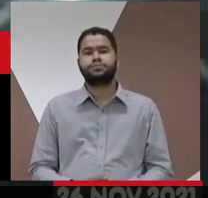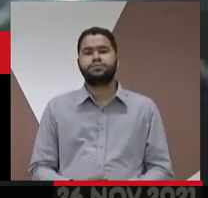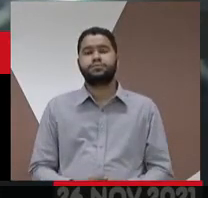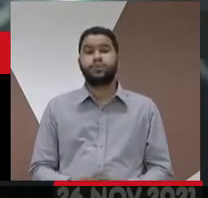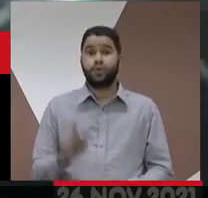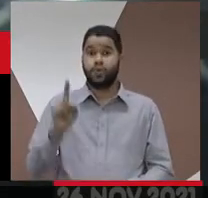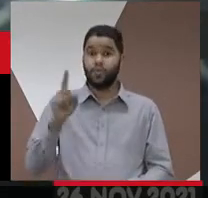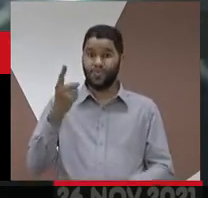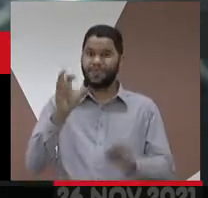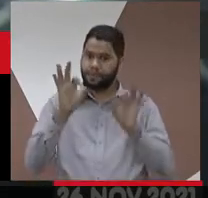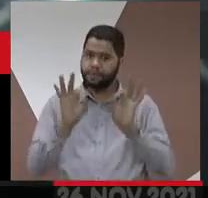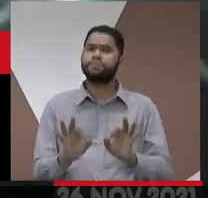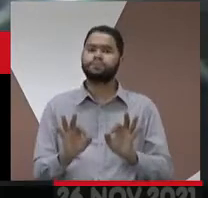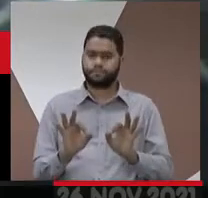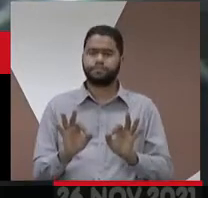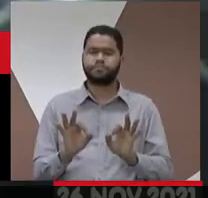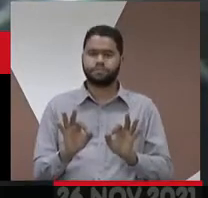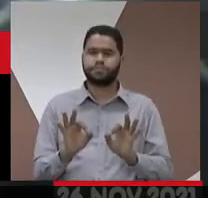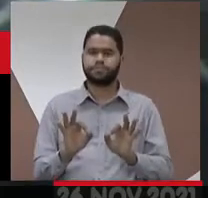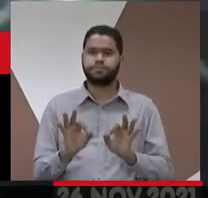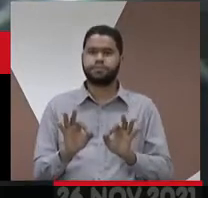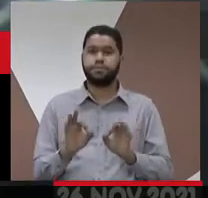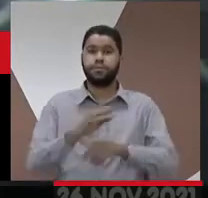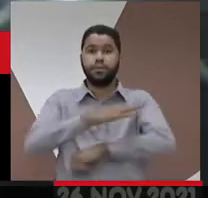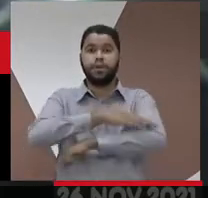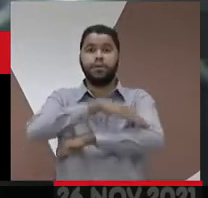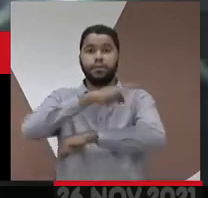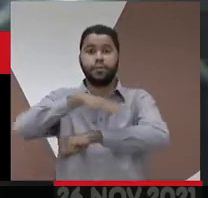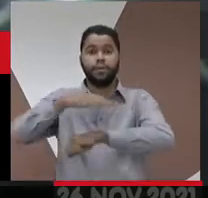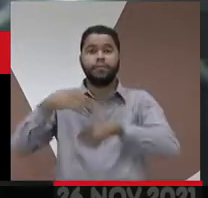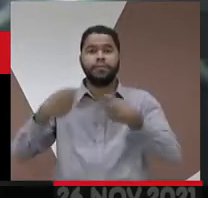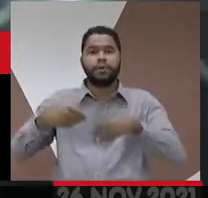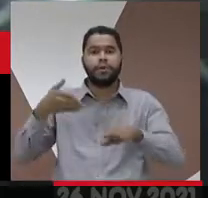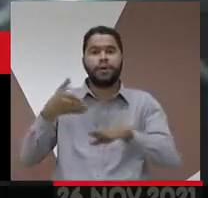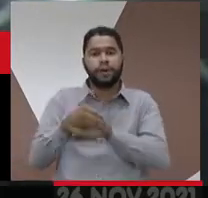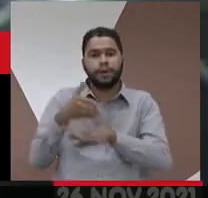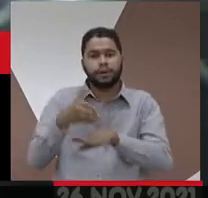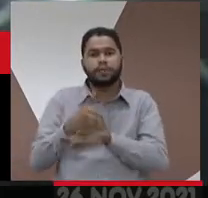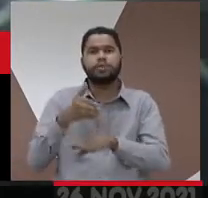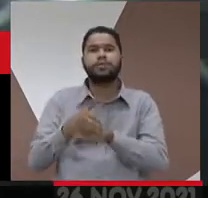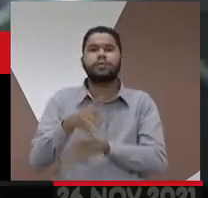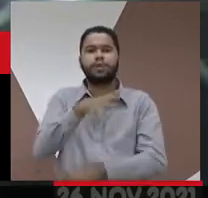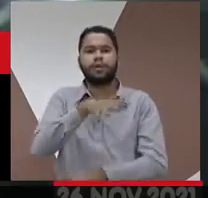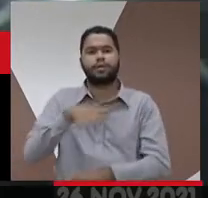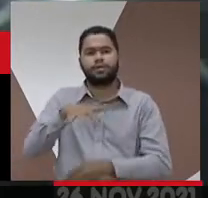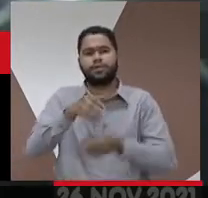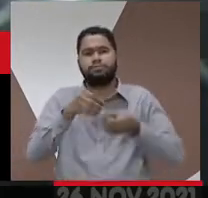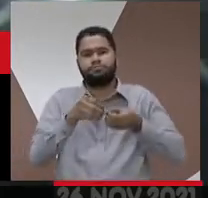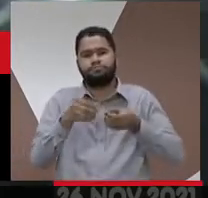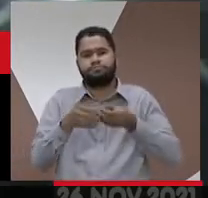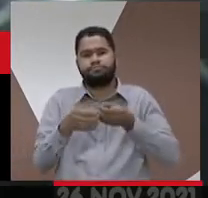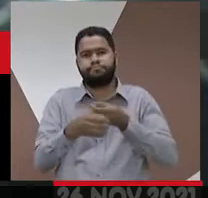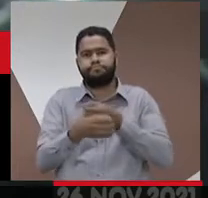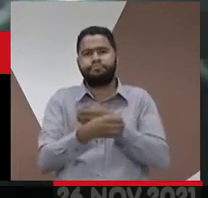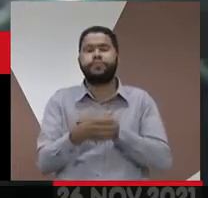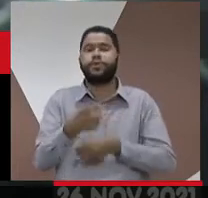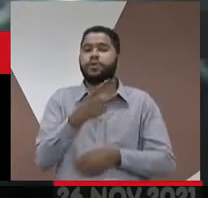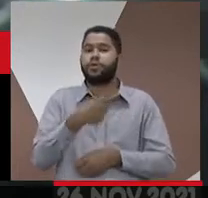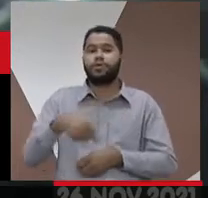Uma coisa é certa. Brumadinho precisa de acesso na região metropolitana.